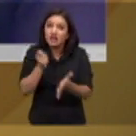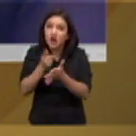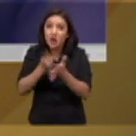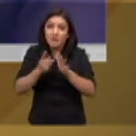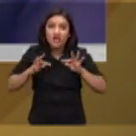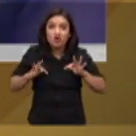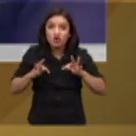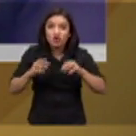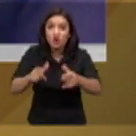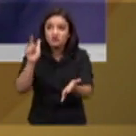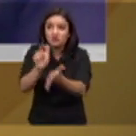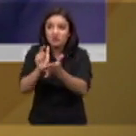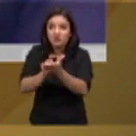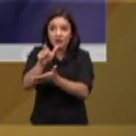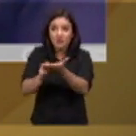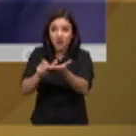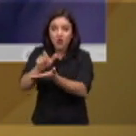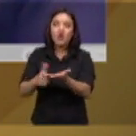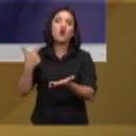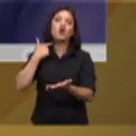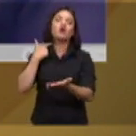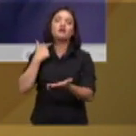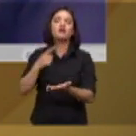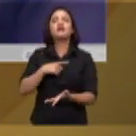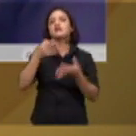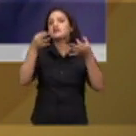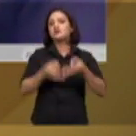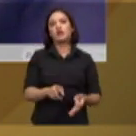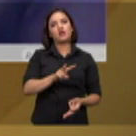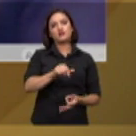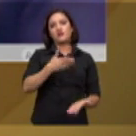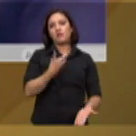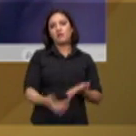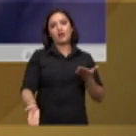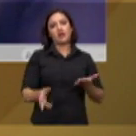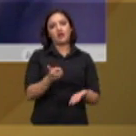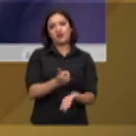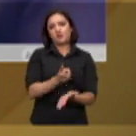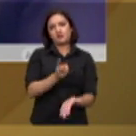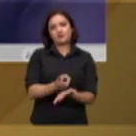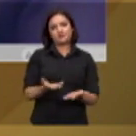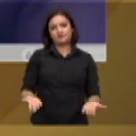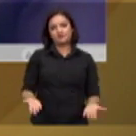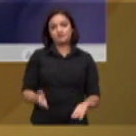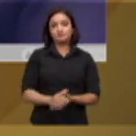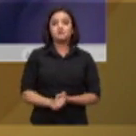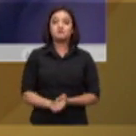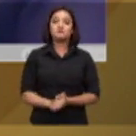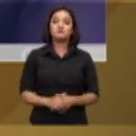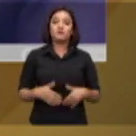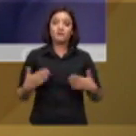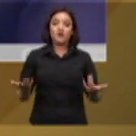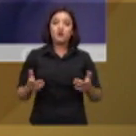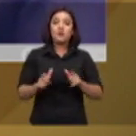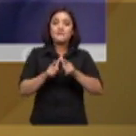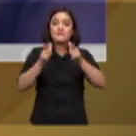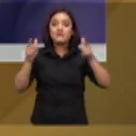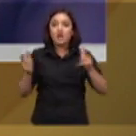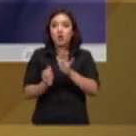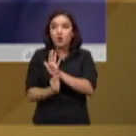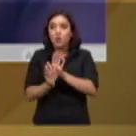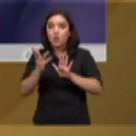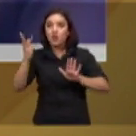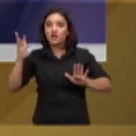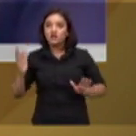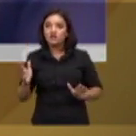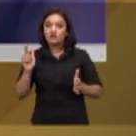os bilhetes de uma loteria e a certeza de que perder é absoluta. E quanto maior for o número de